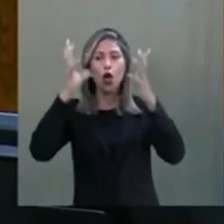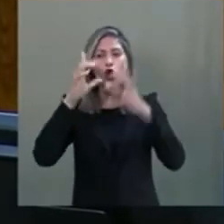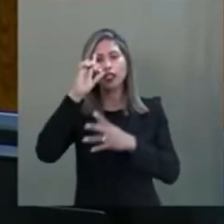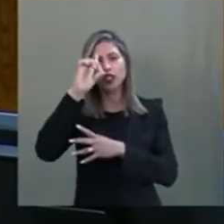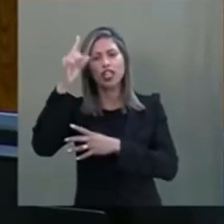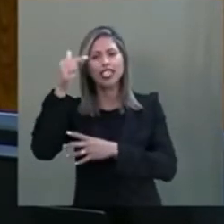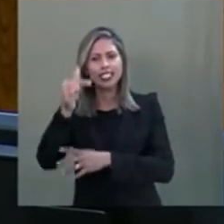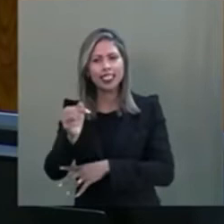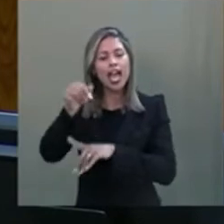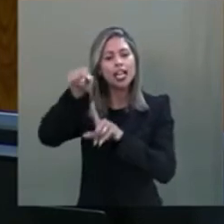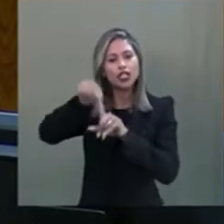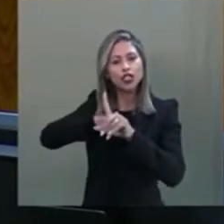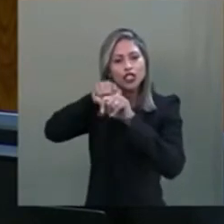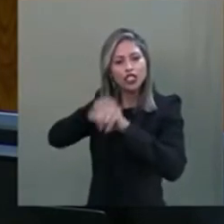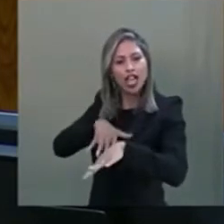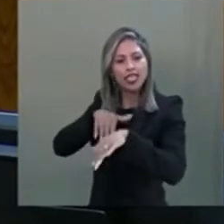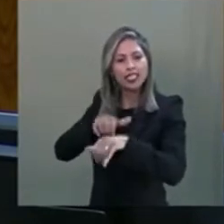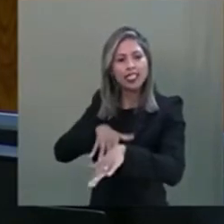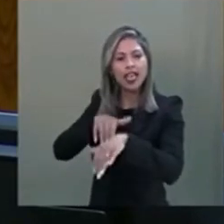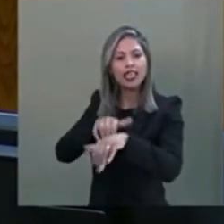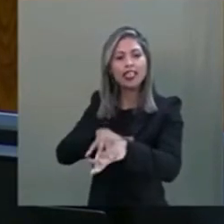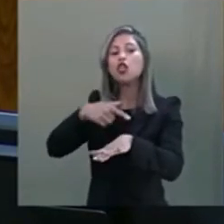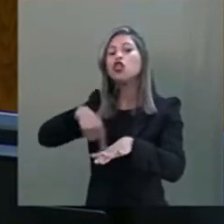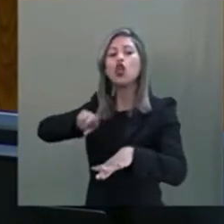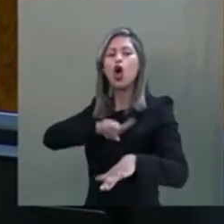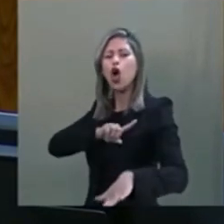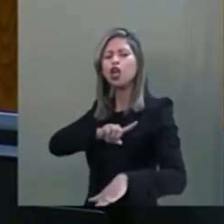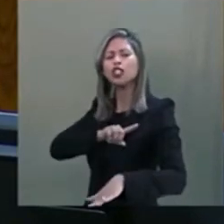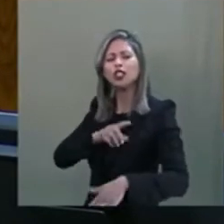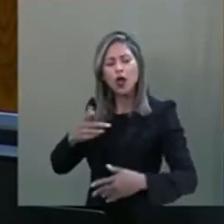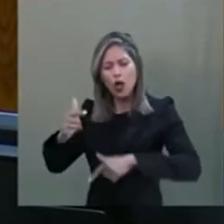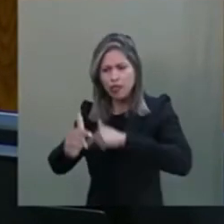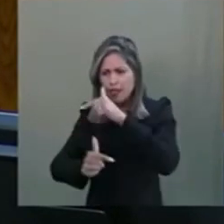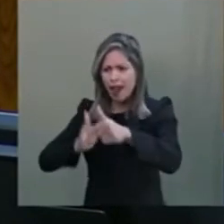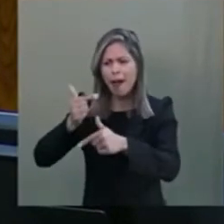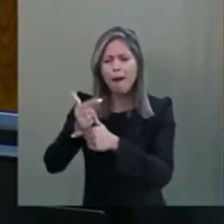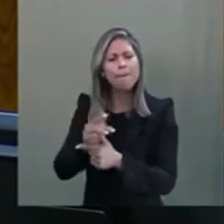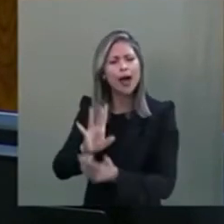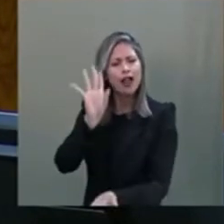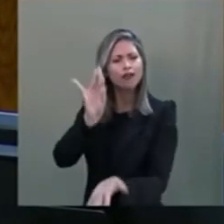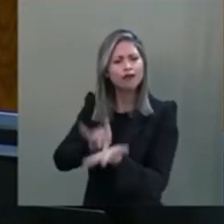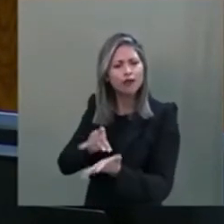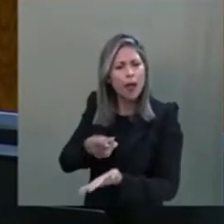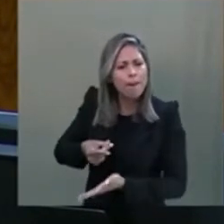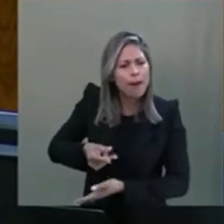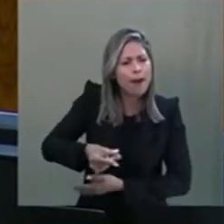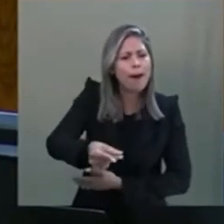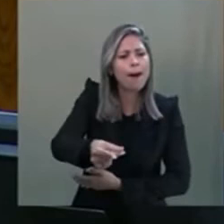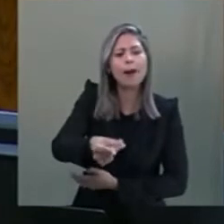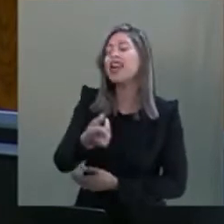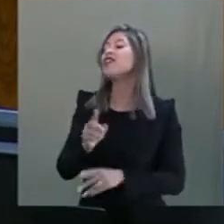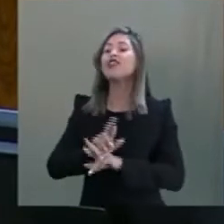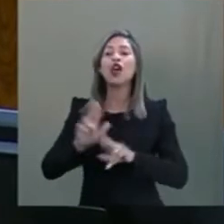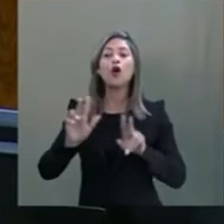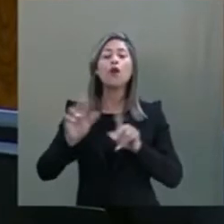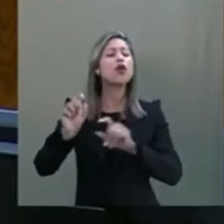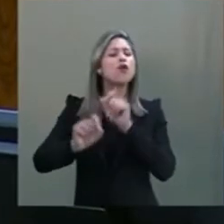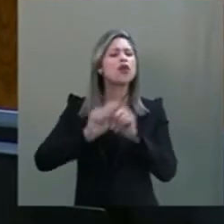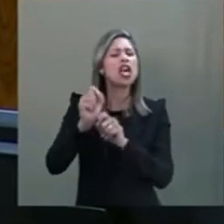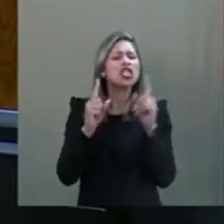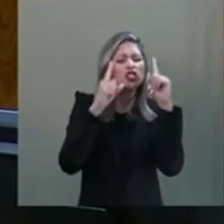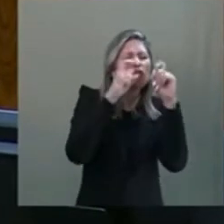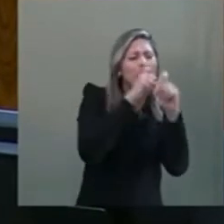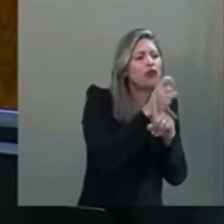inspirar nosso trabalho de maneira permanente. A precariedade social não é só um problema de